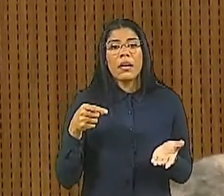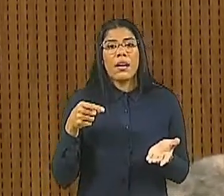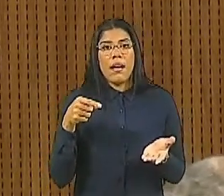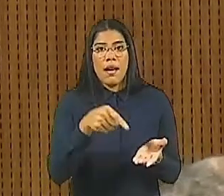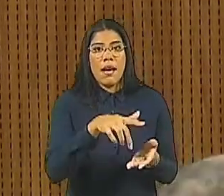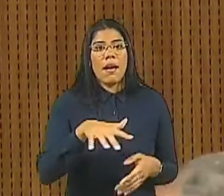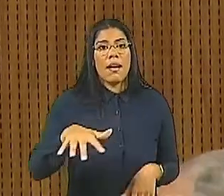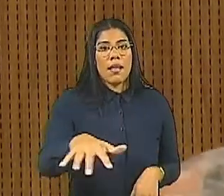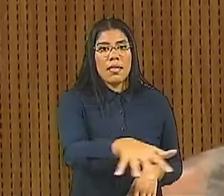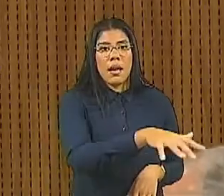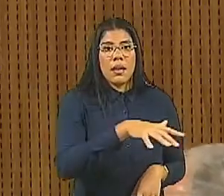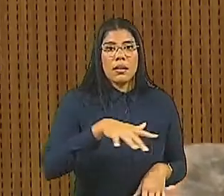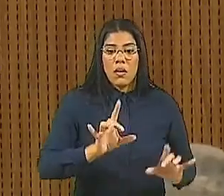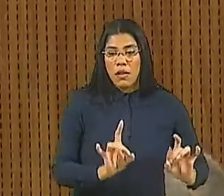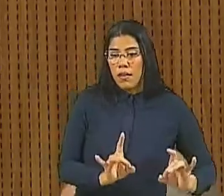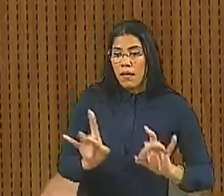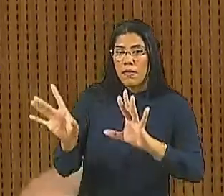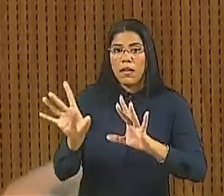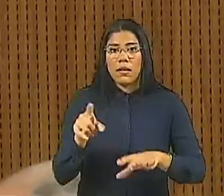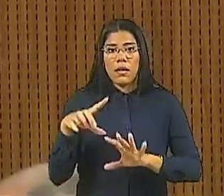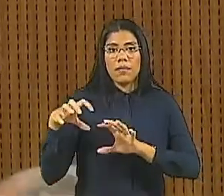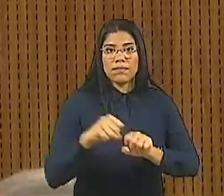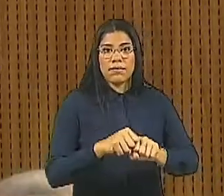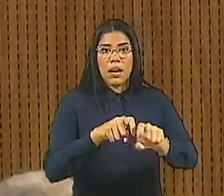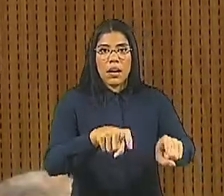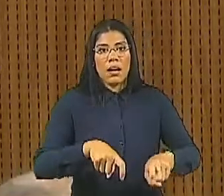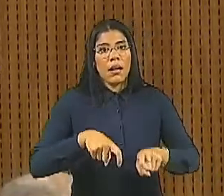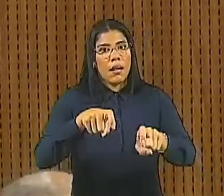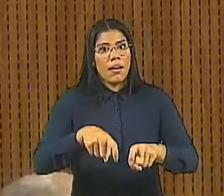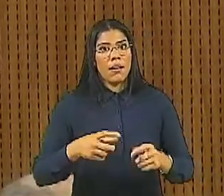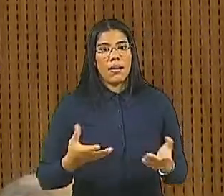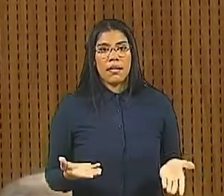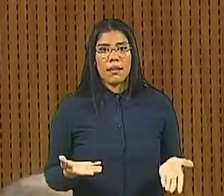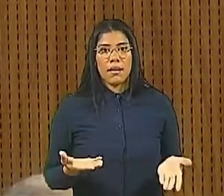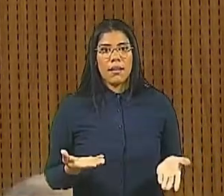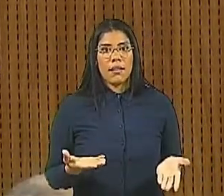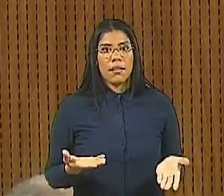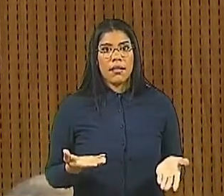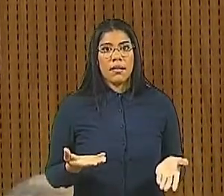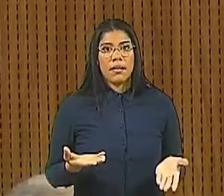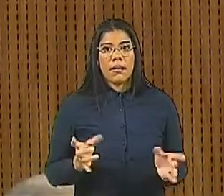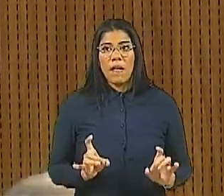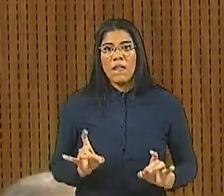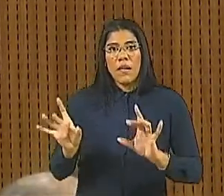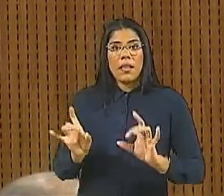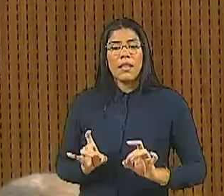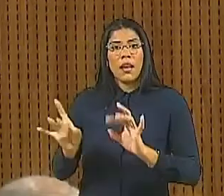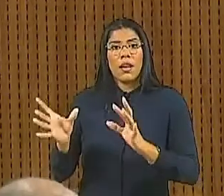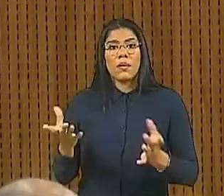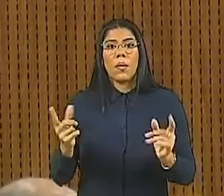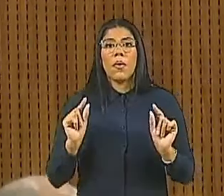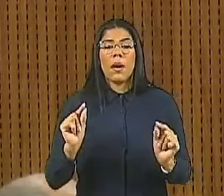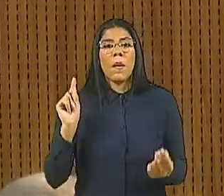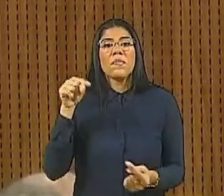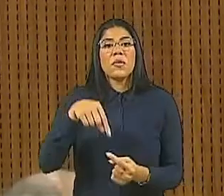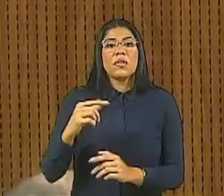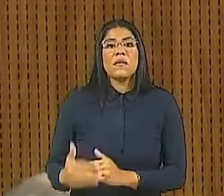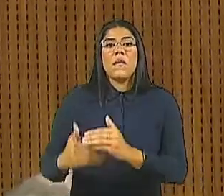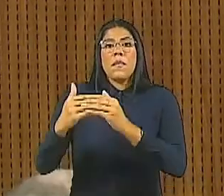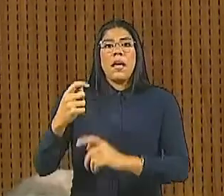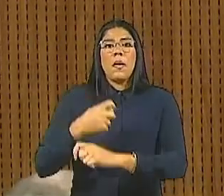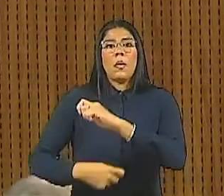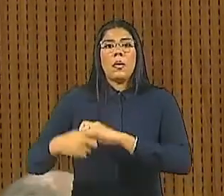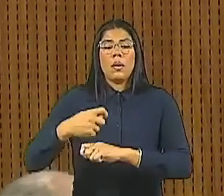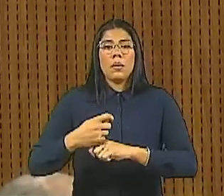território está sendo desmatado sob o pretenso argumento de um desenvolvimento econômico. É